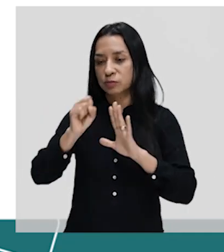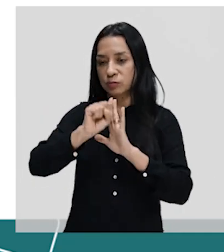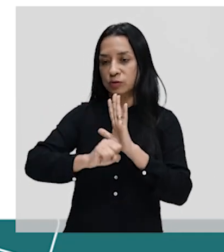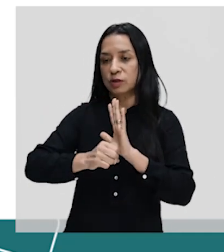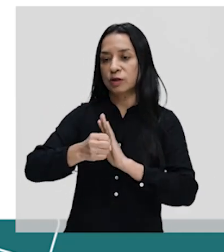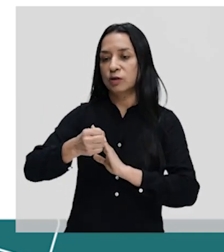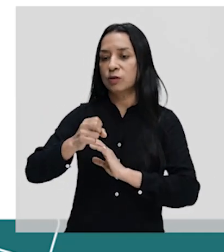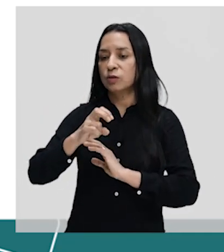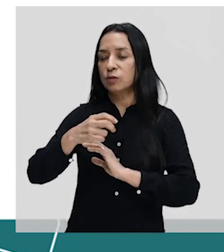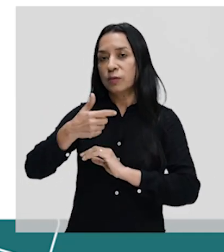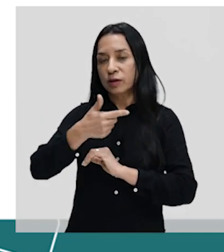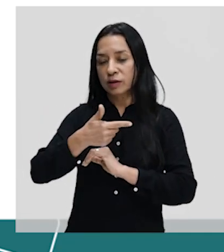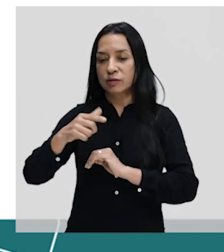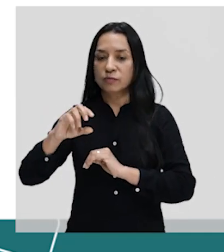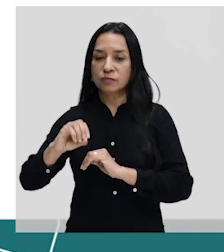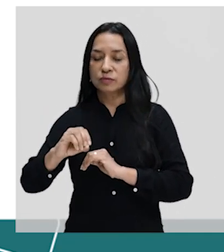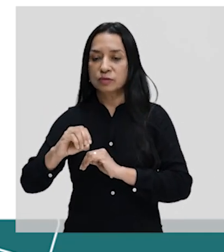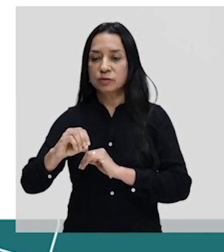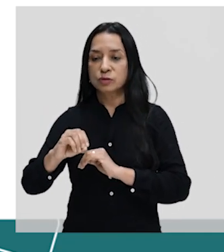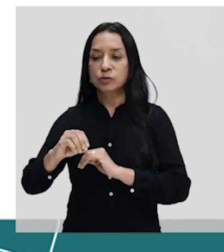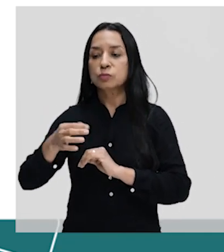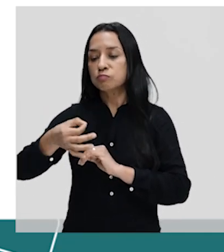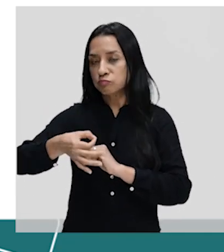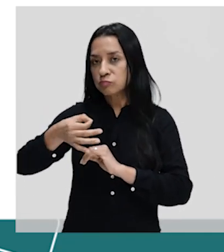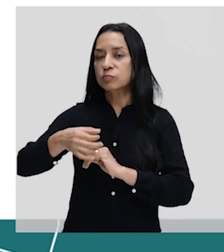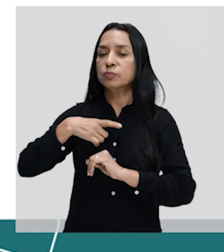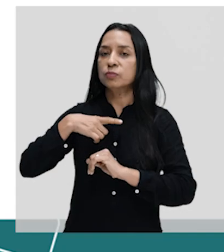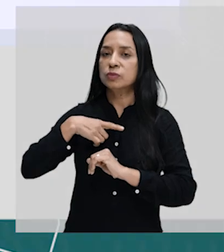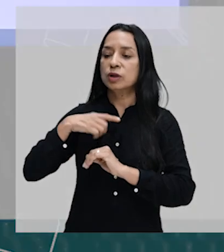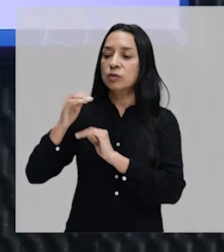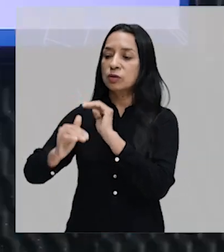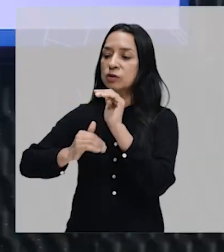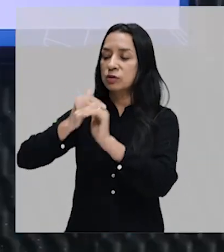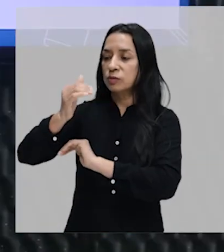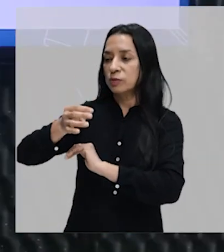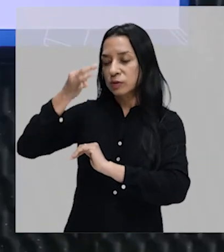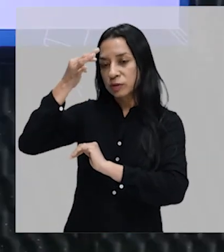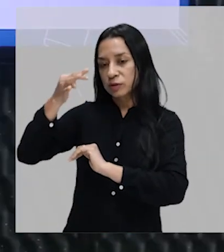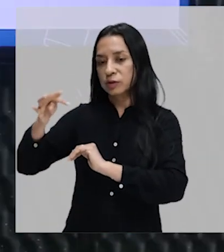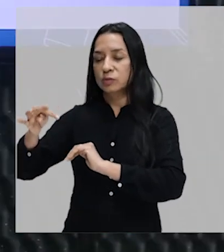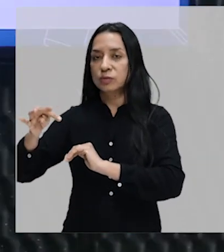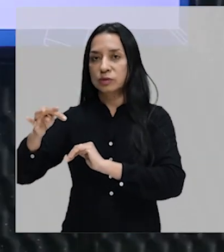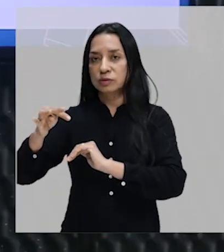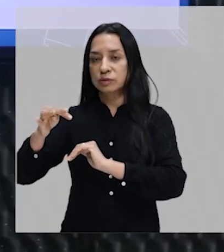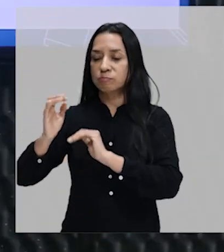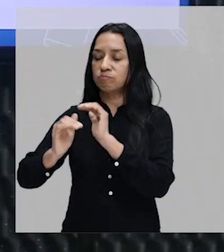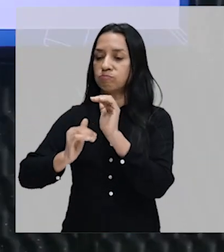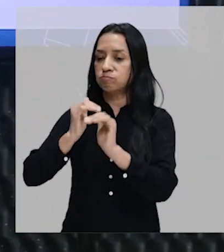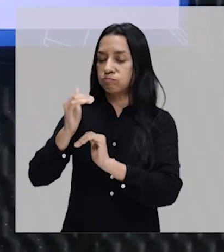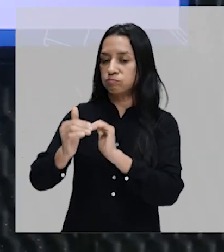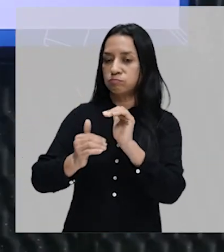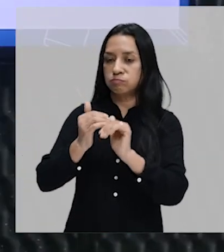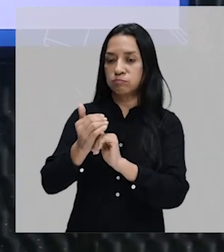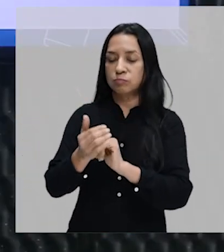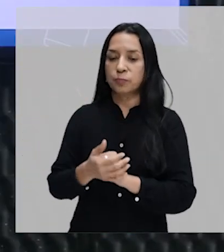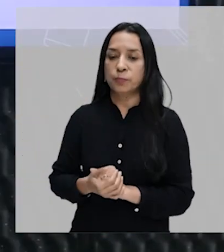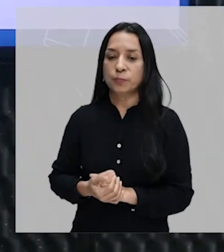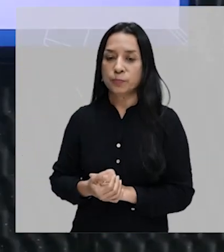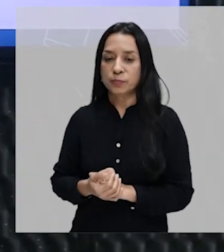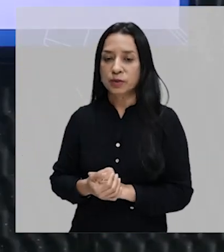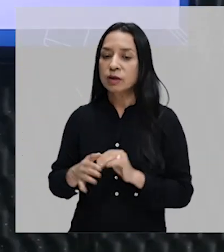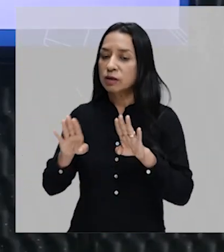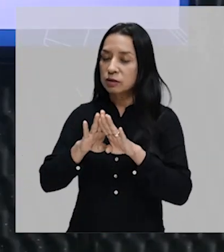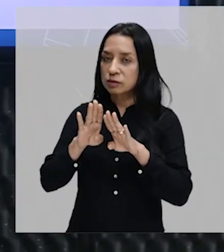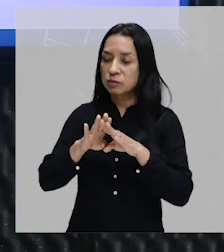vai ter o desenvolvimento dessa teoria sintética, tá? E a gente vai falar sobre os princípios da teoria sintética da